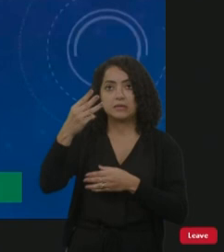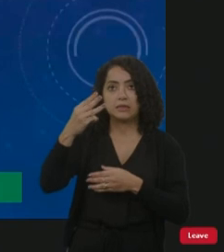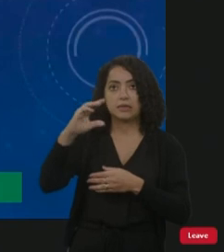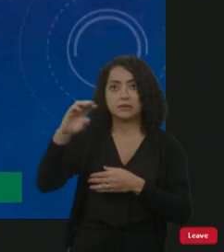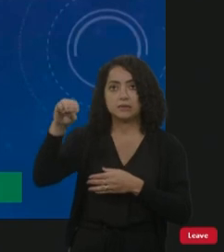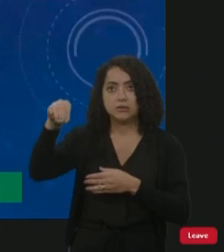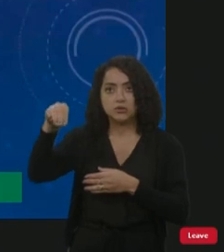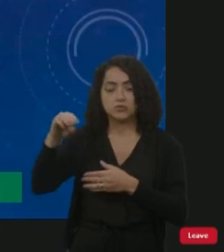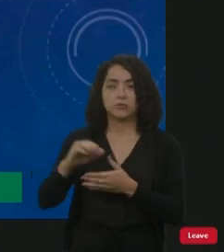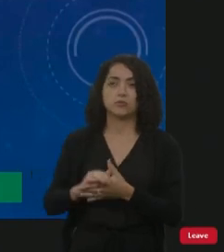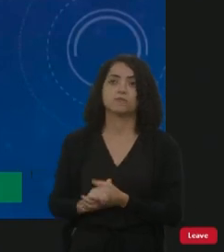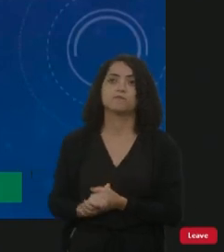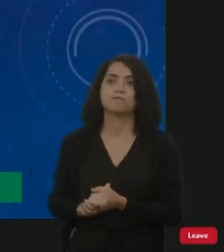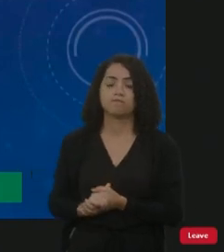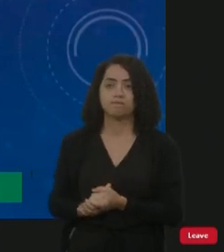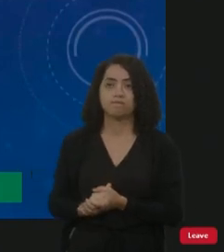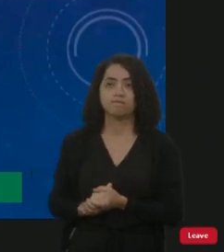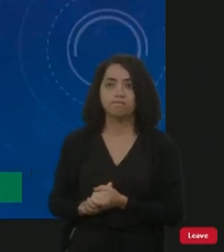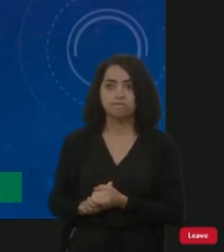rebordo costal, né?